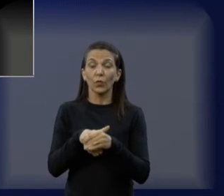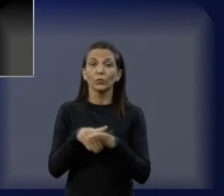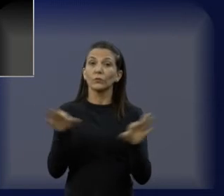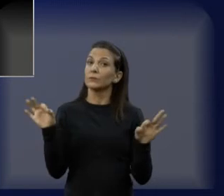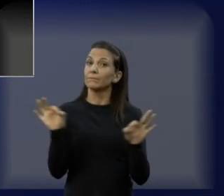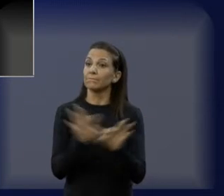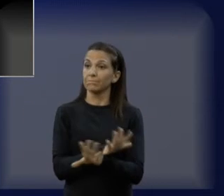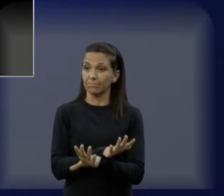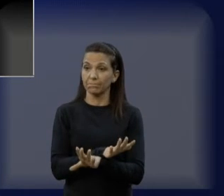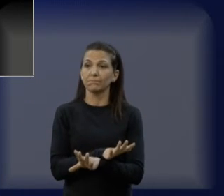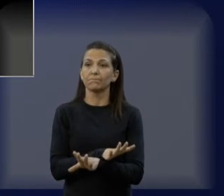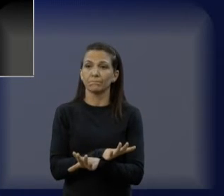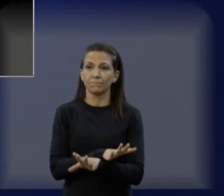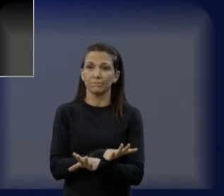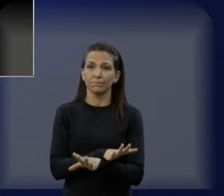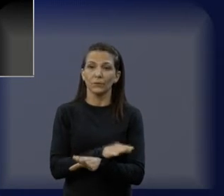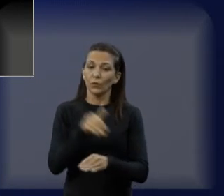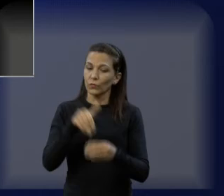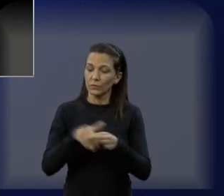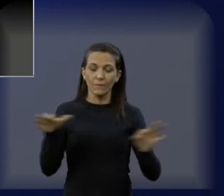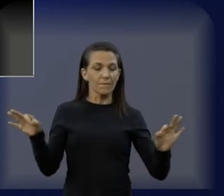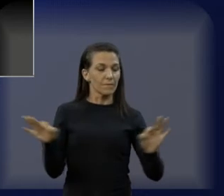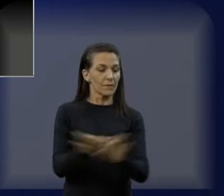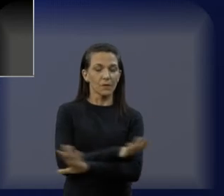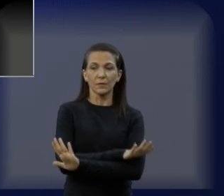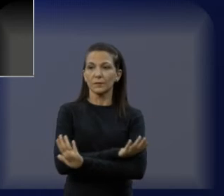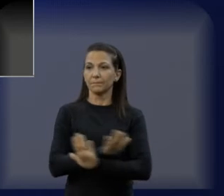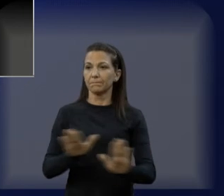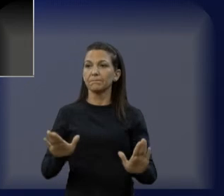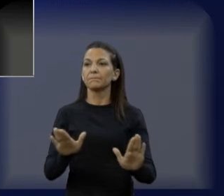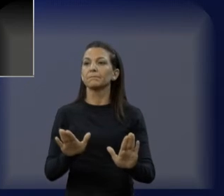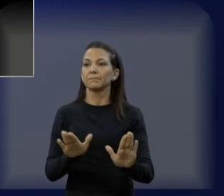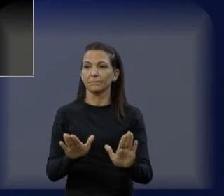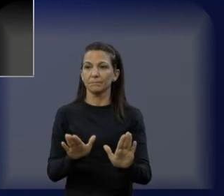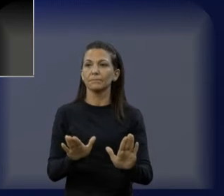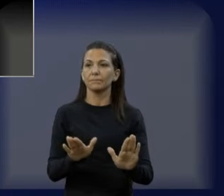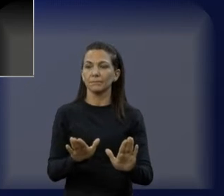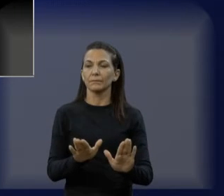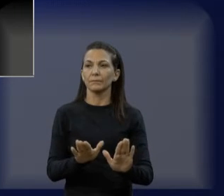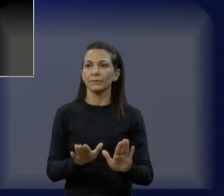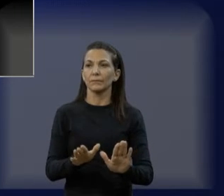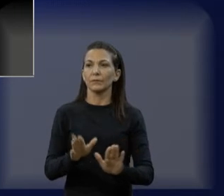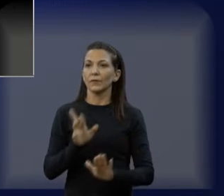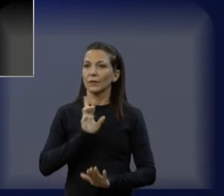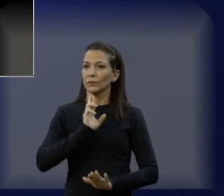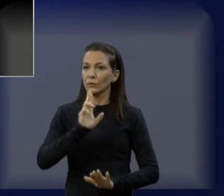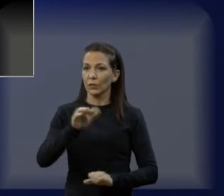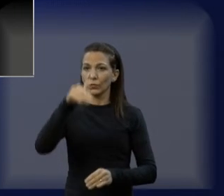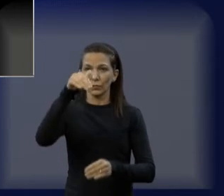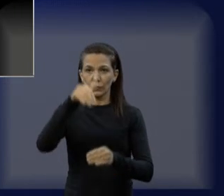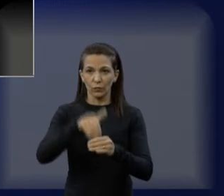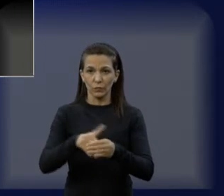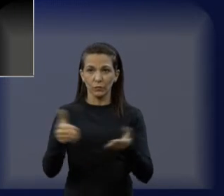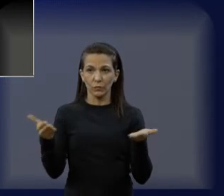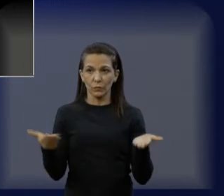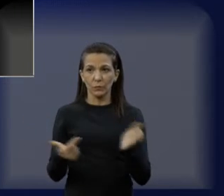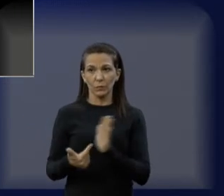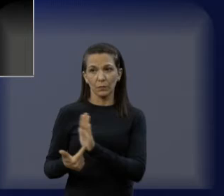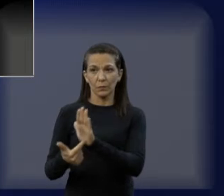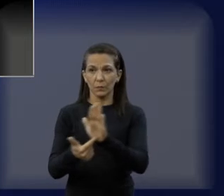encerrar a votação encerrada a votação finalizada a votação o resultado da votação